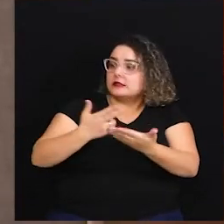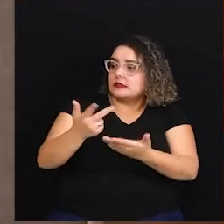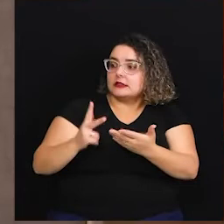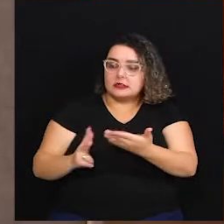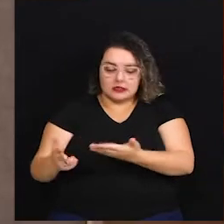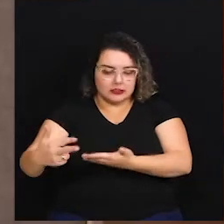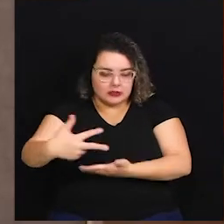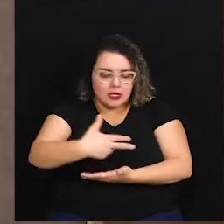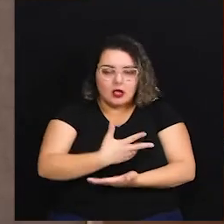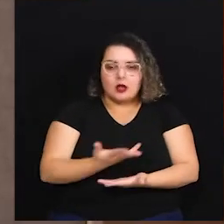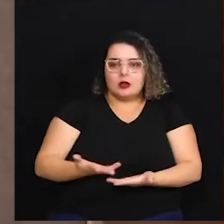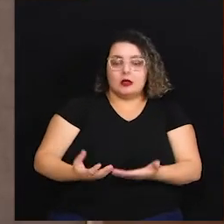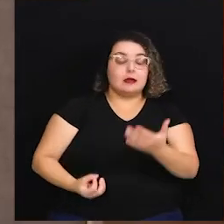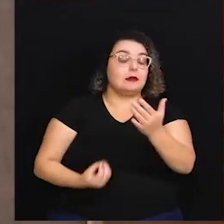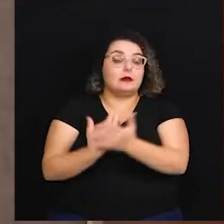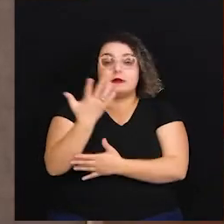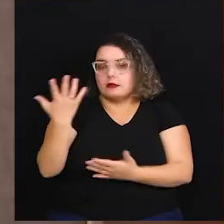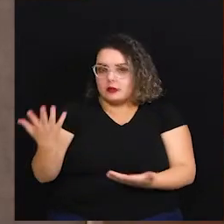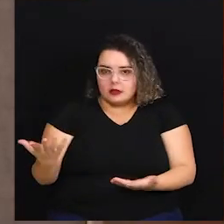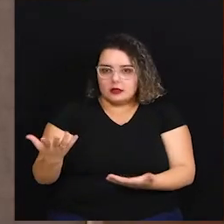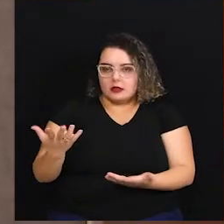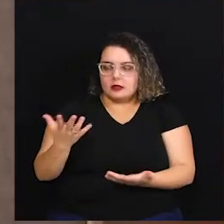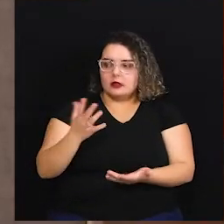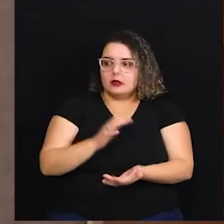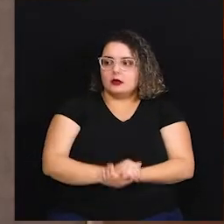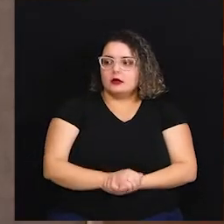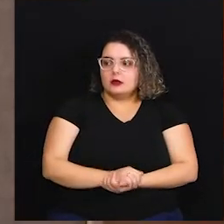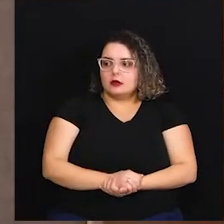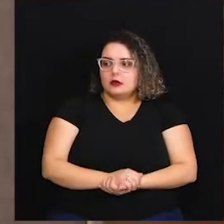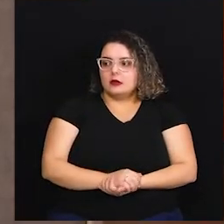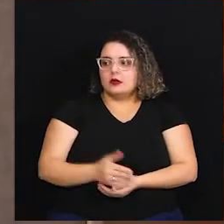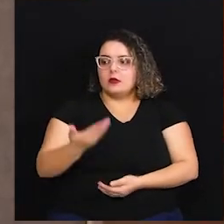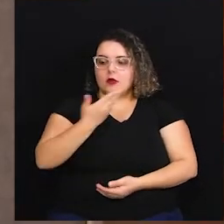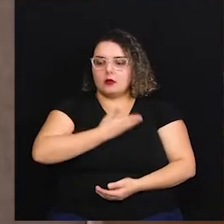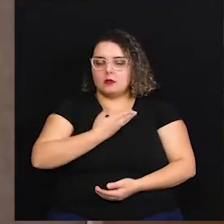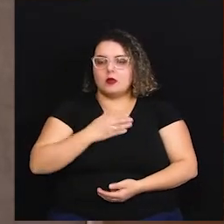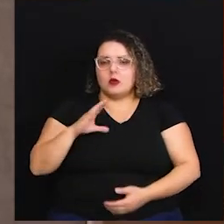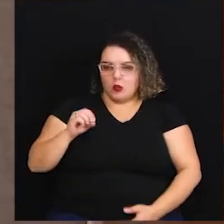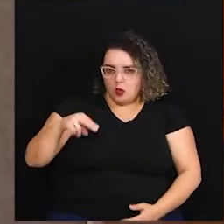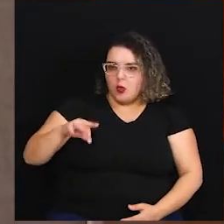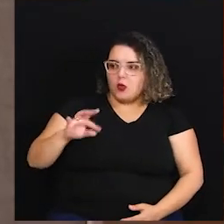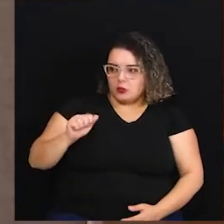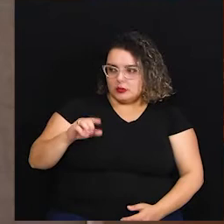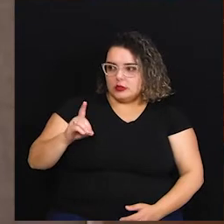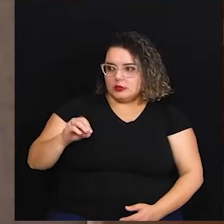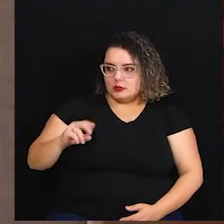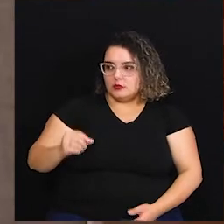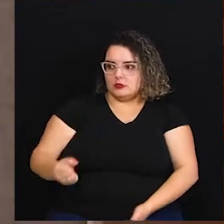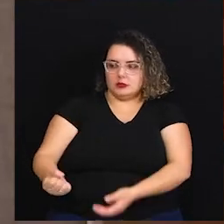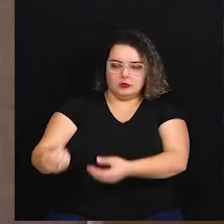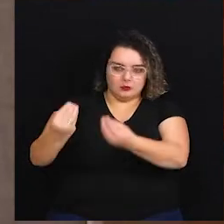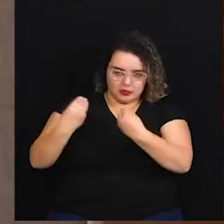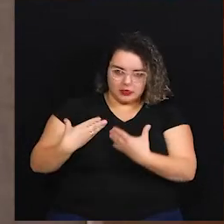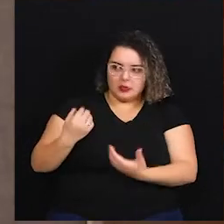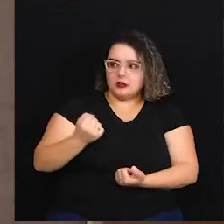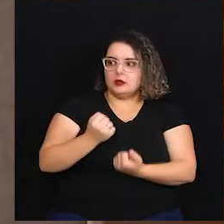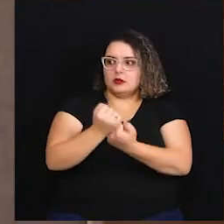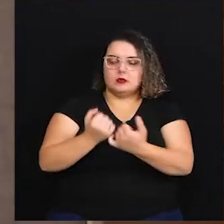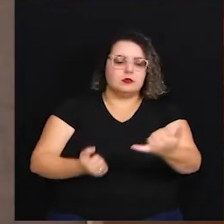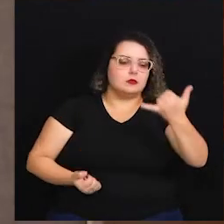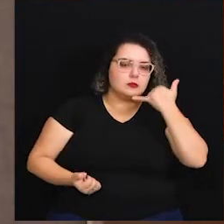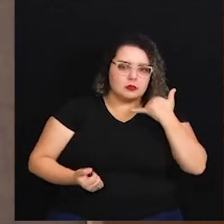é desenhar, é cortar, sabe, é criar. Corro para um amigo contador, que já vai me dar esse